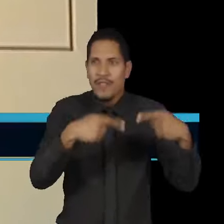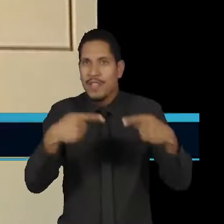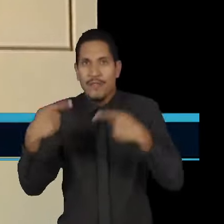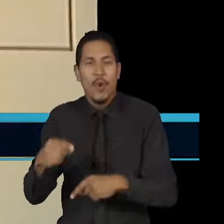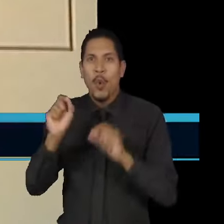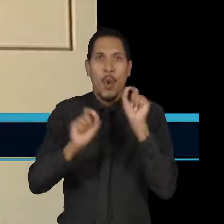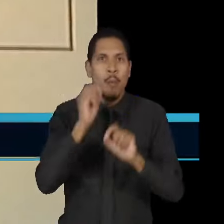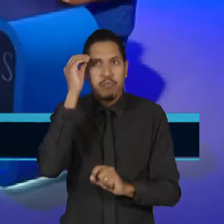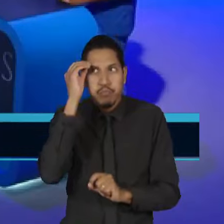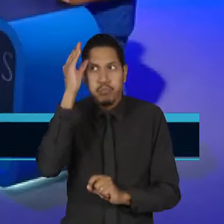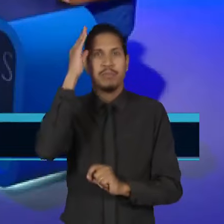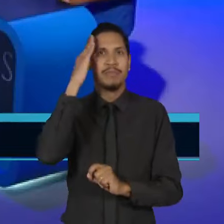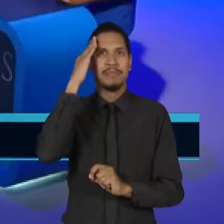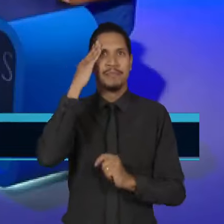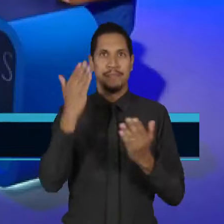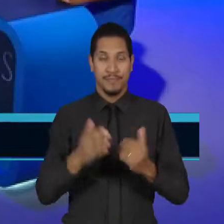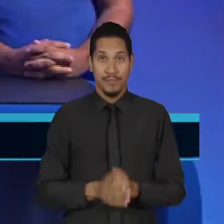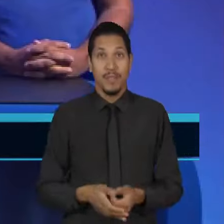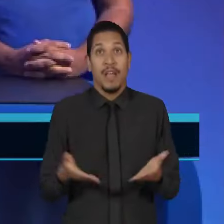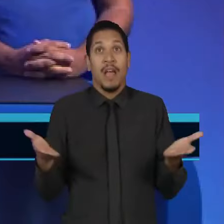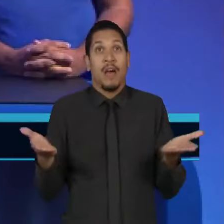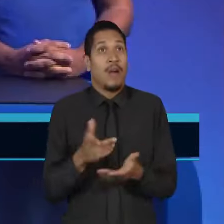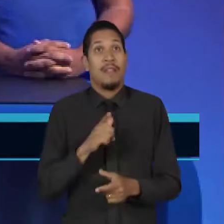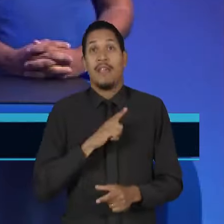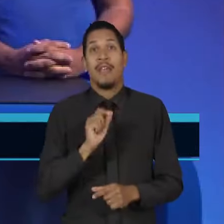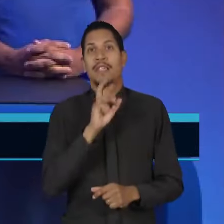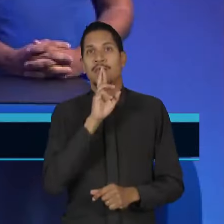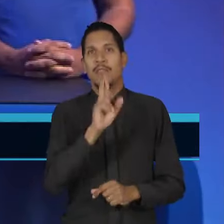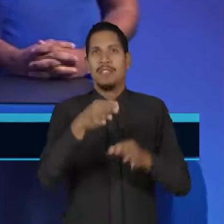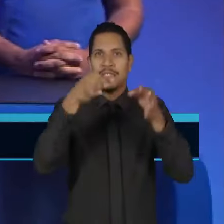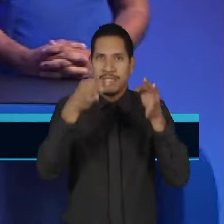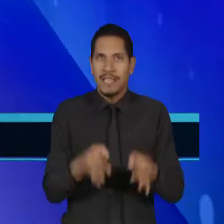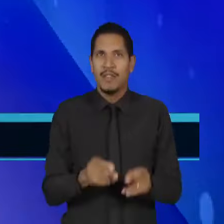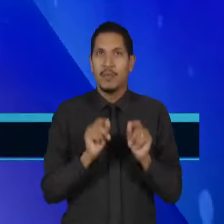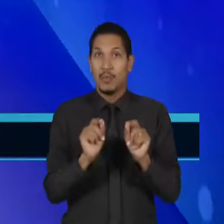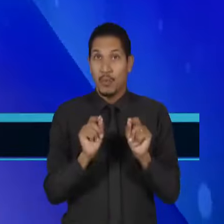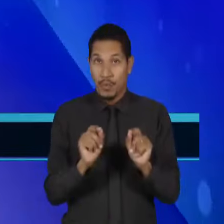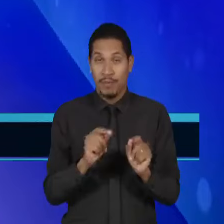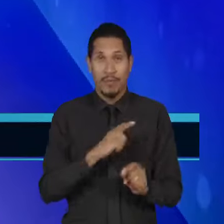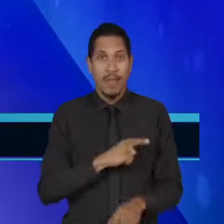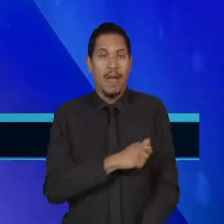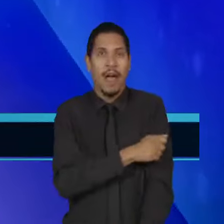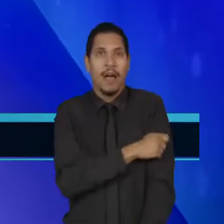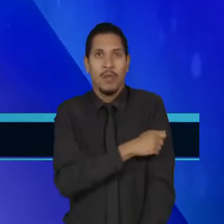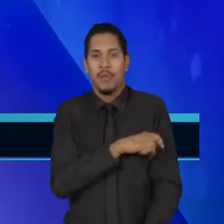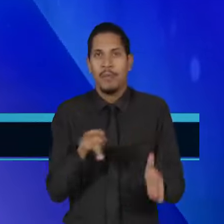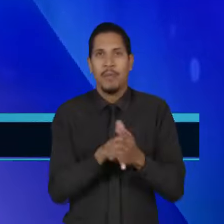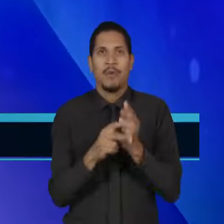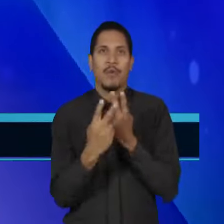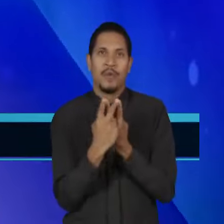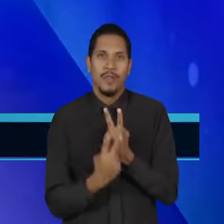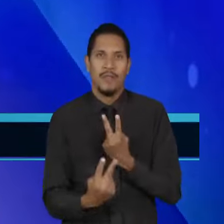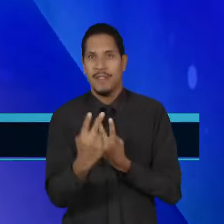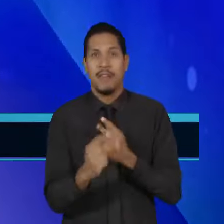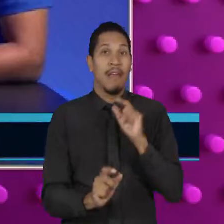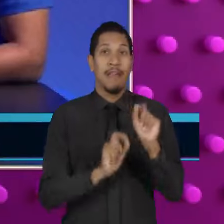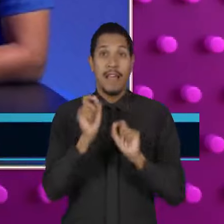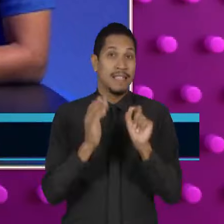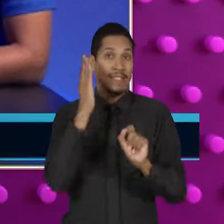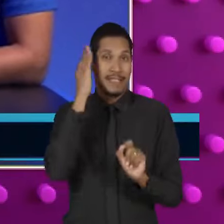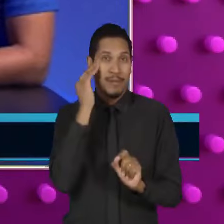conhecimento dos participantes. Agora, quem tem que responder corretamente são os alunos da Univesp, no Quem Sabe